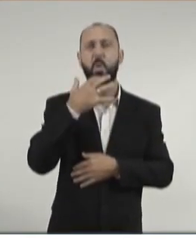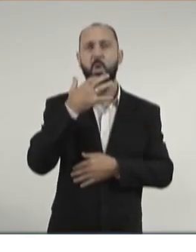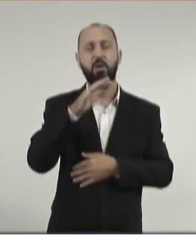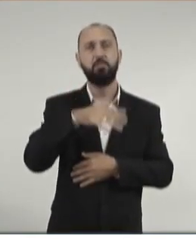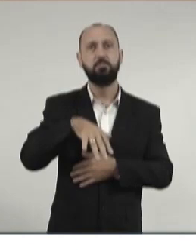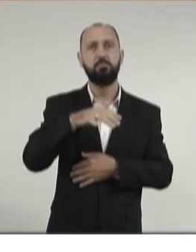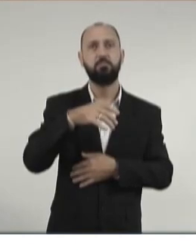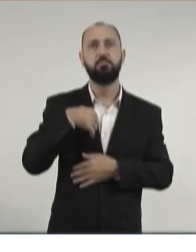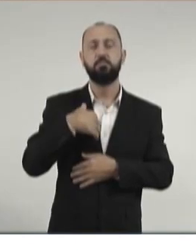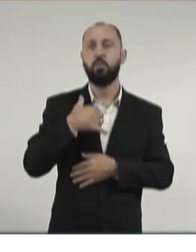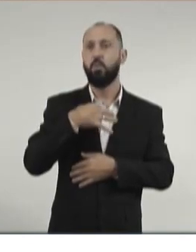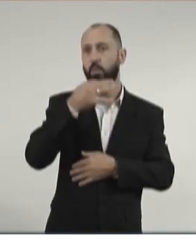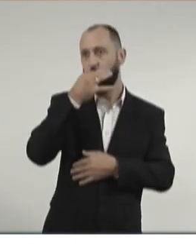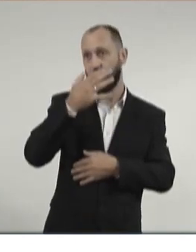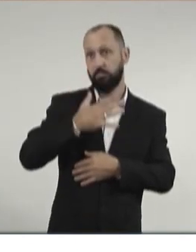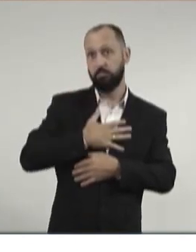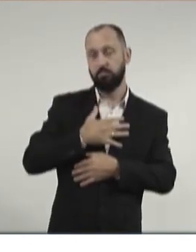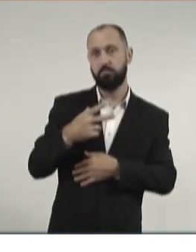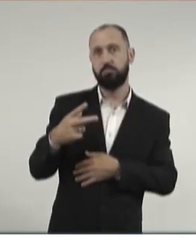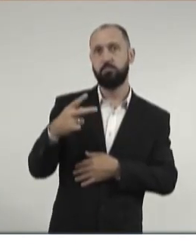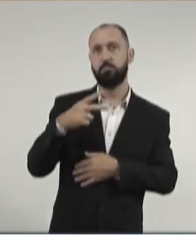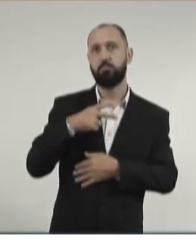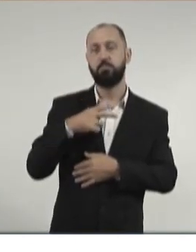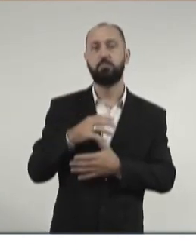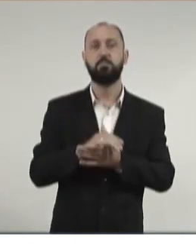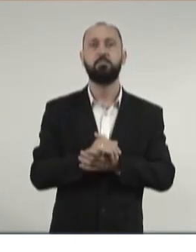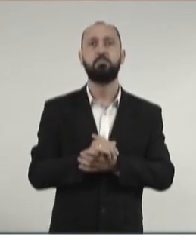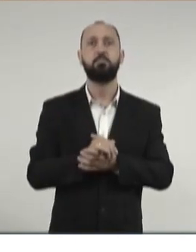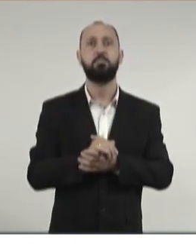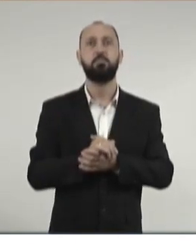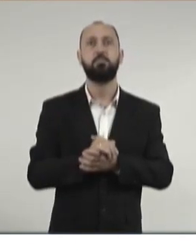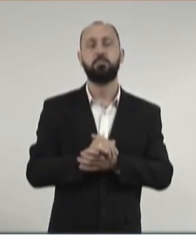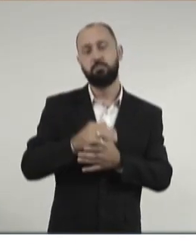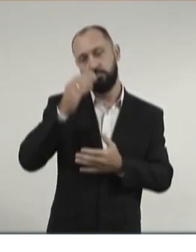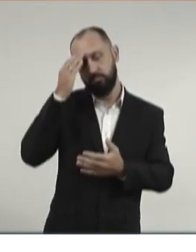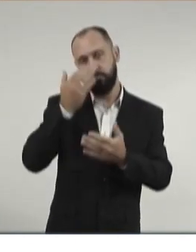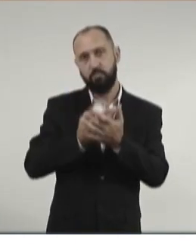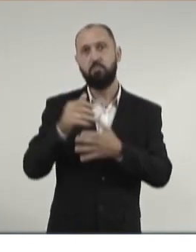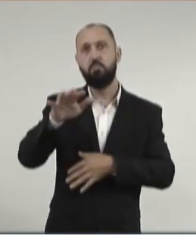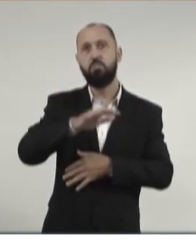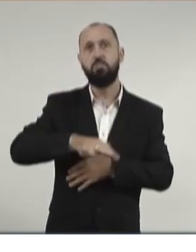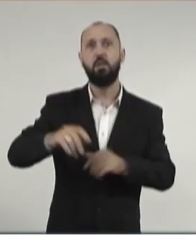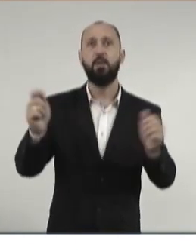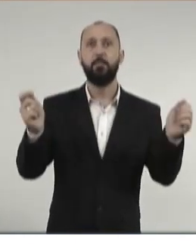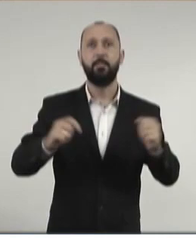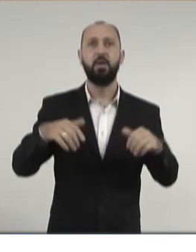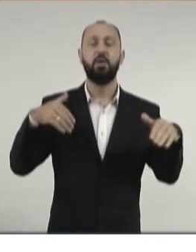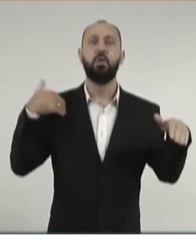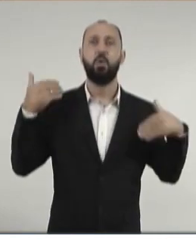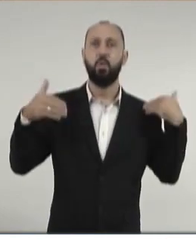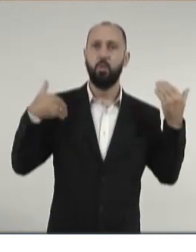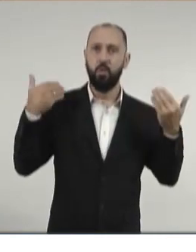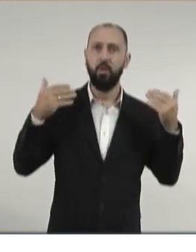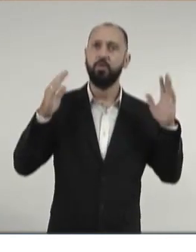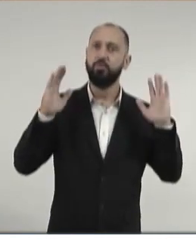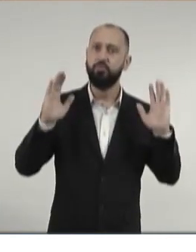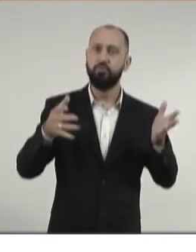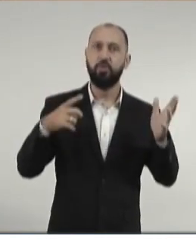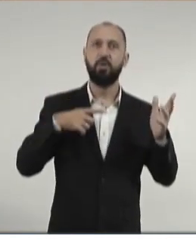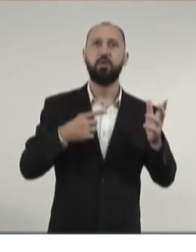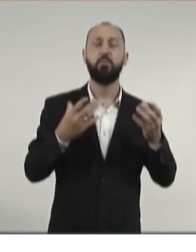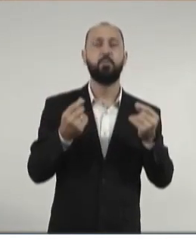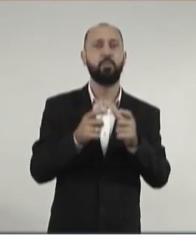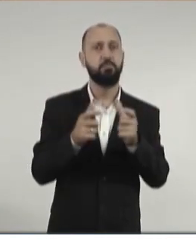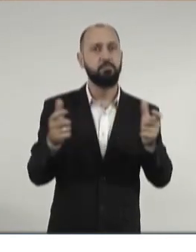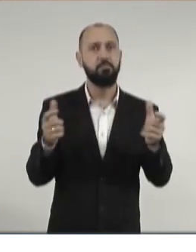Aí é um ponto de vista meu aqui, é pessoal, tá? Eu trago aqui, eu acredito que aquela região, o potencial turístico que já tem ocorrido ali é